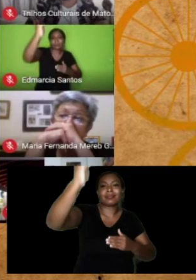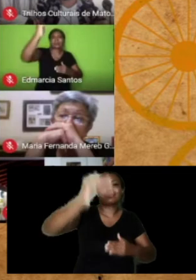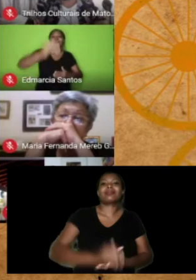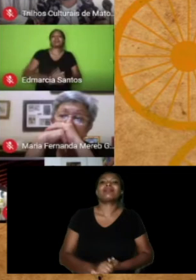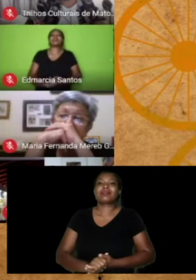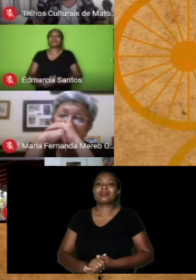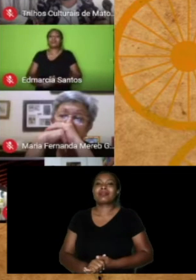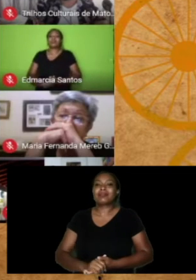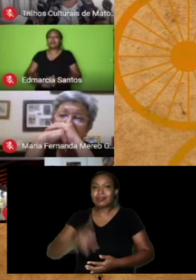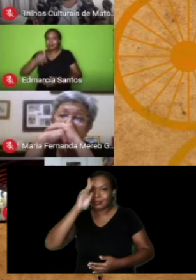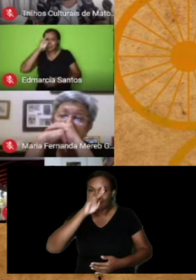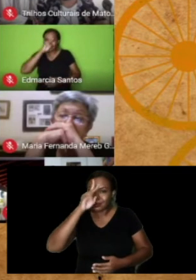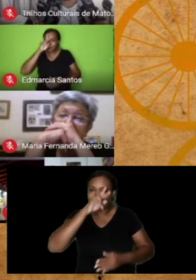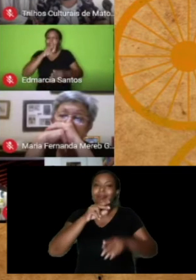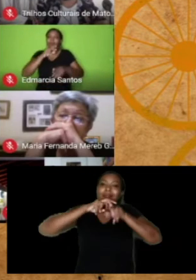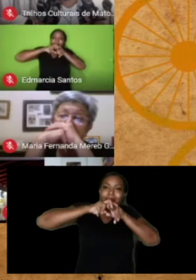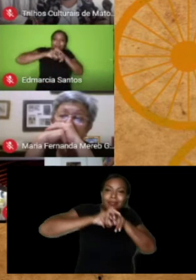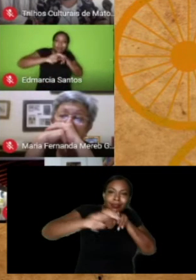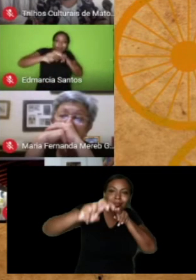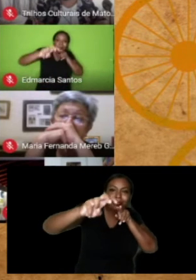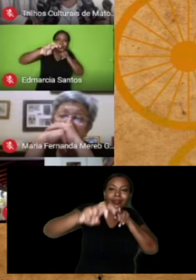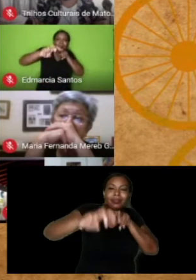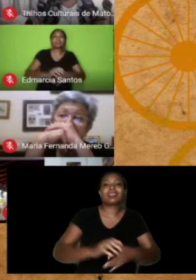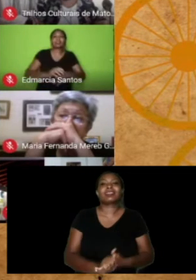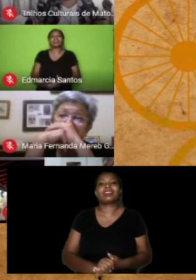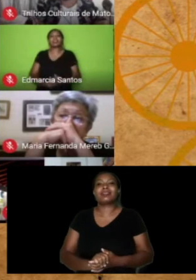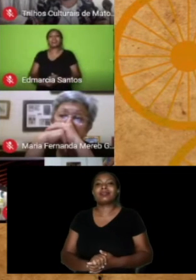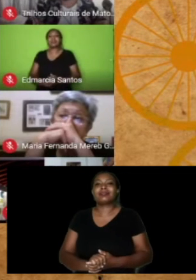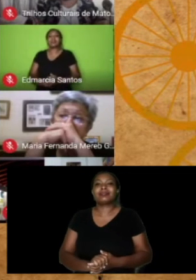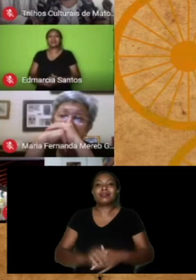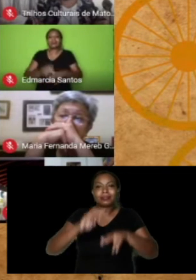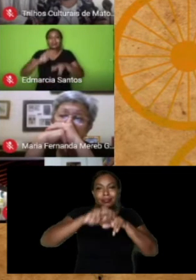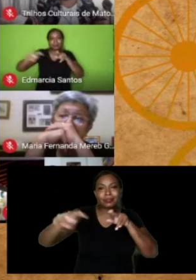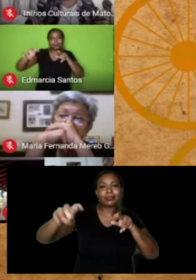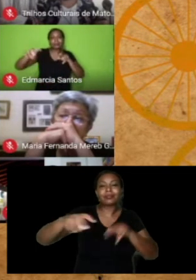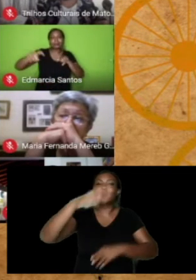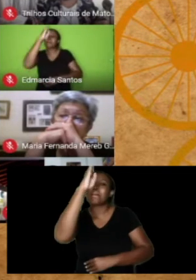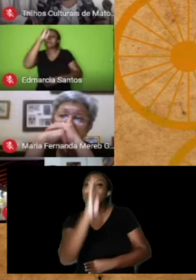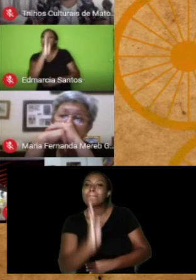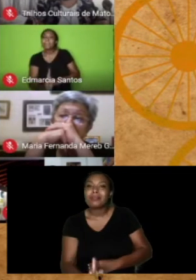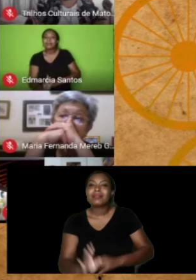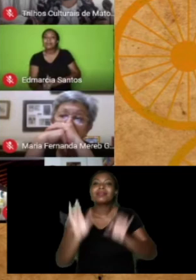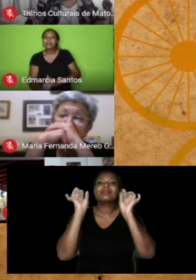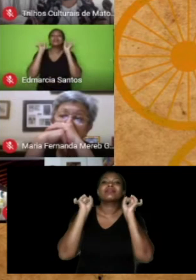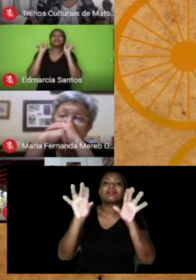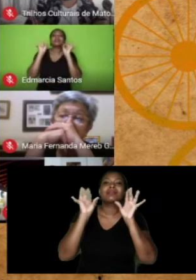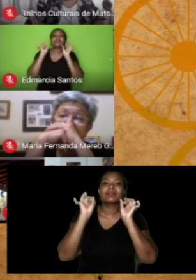A história da ferrovia, das ferrovias brasileiras,